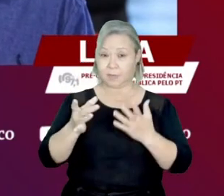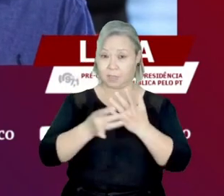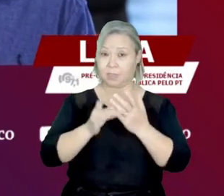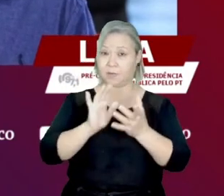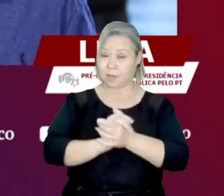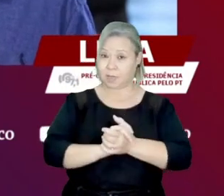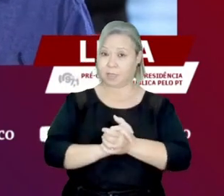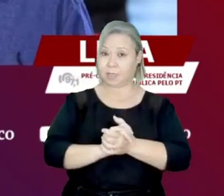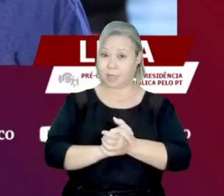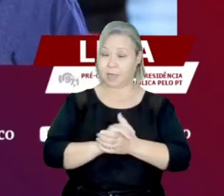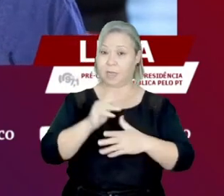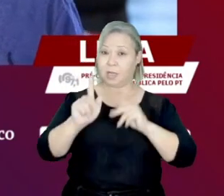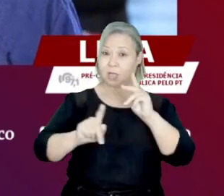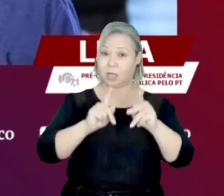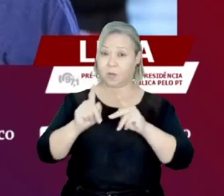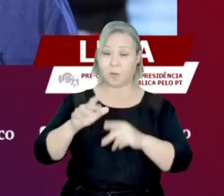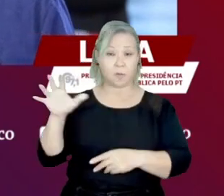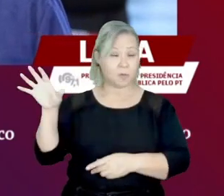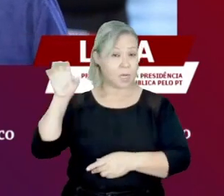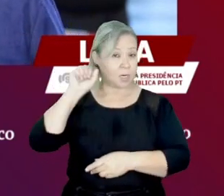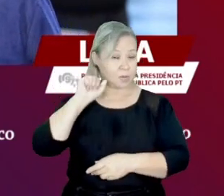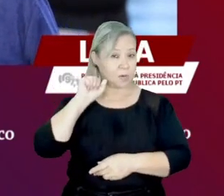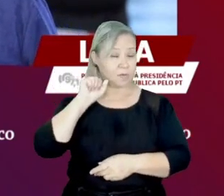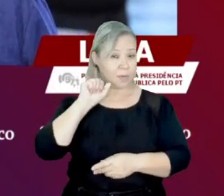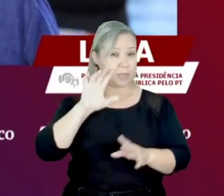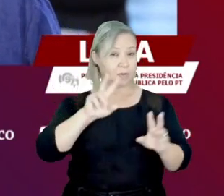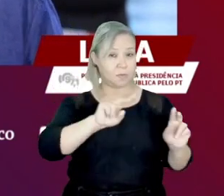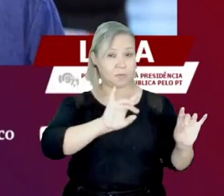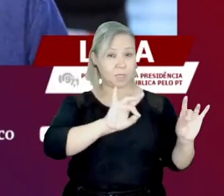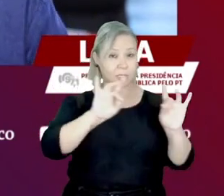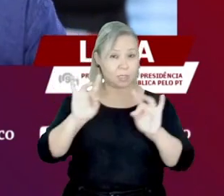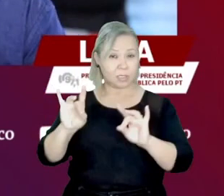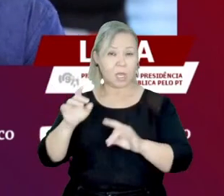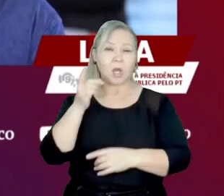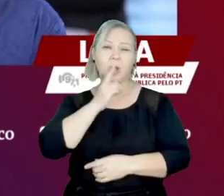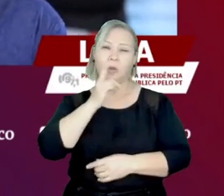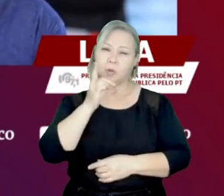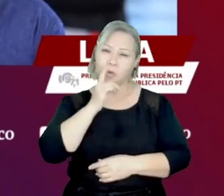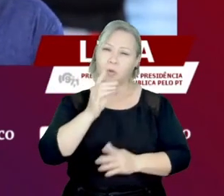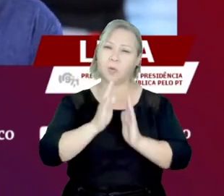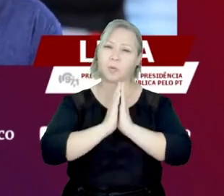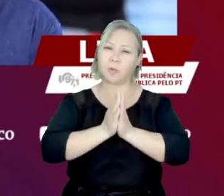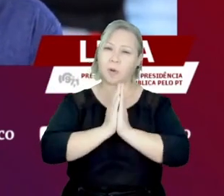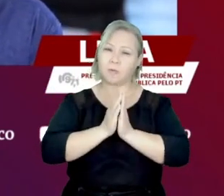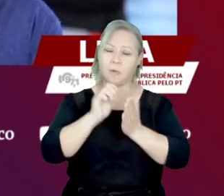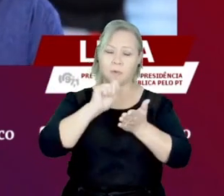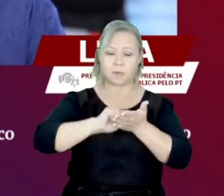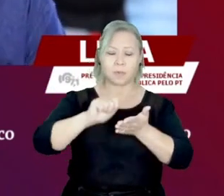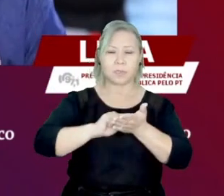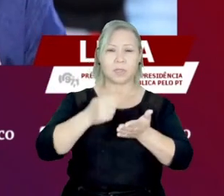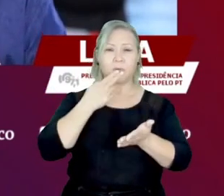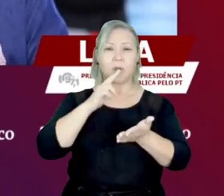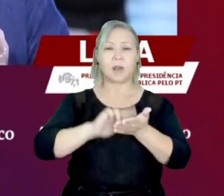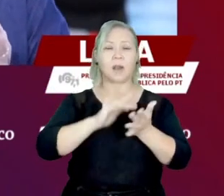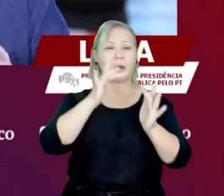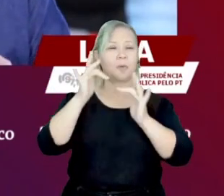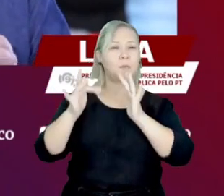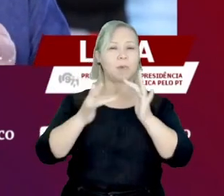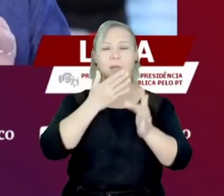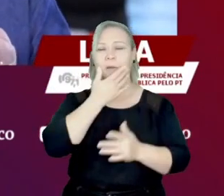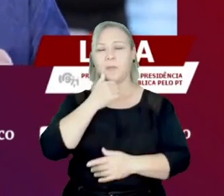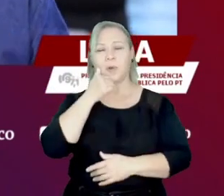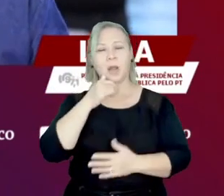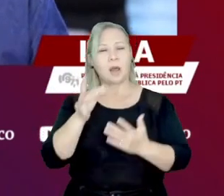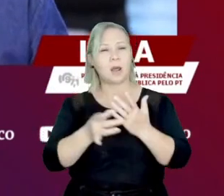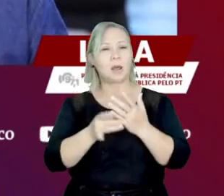vocês. Escreva uma cartinha, coloque embaixo do travesseiro. Deixe ela acordar que você vai ver que a cartinha é escrita com a